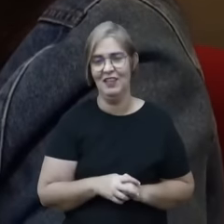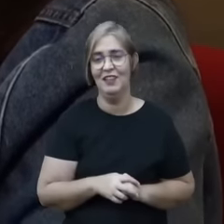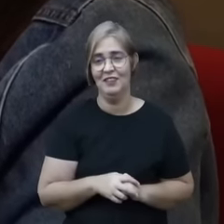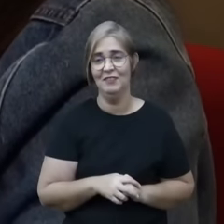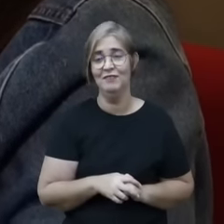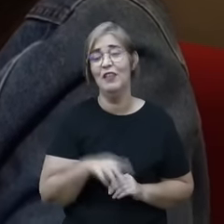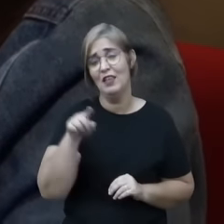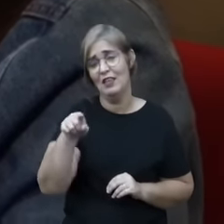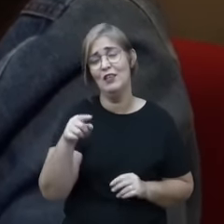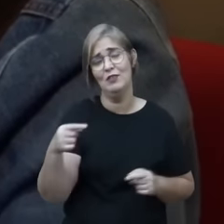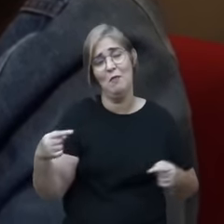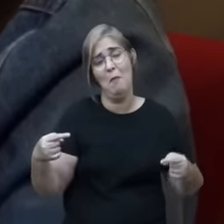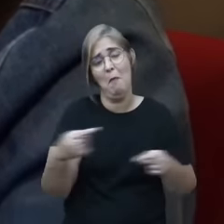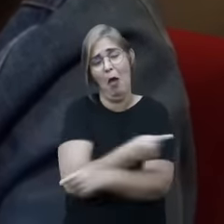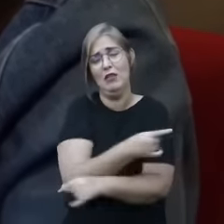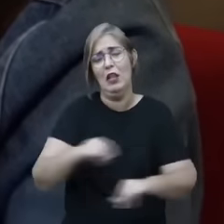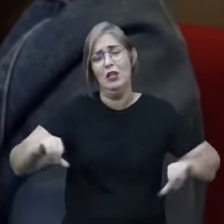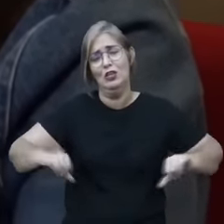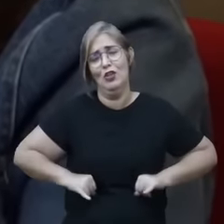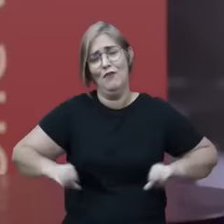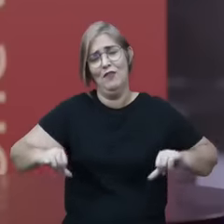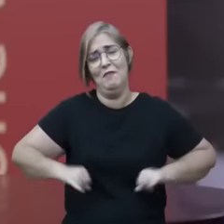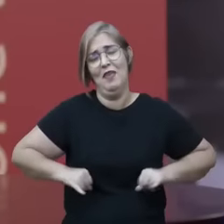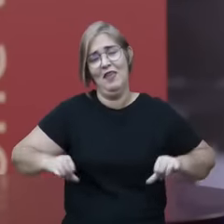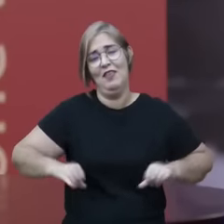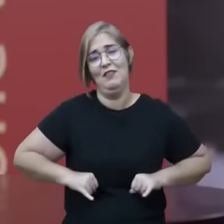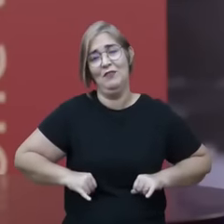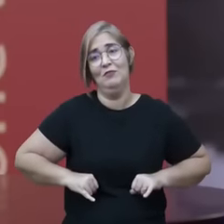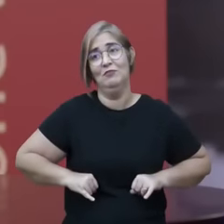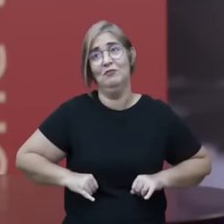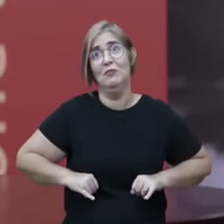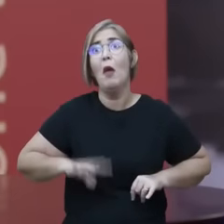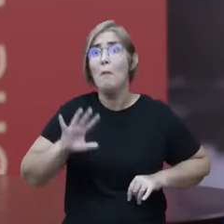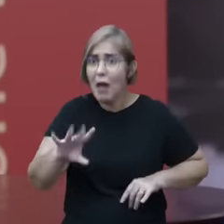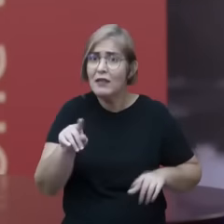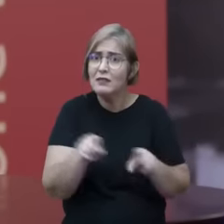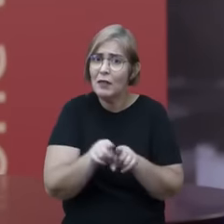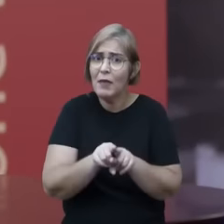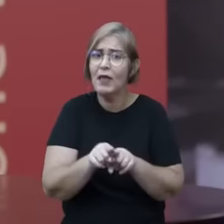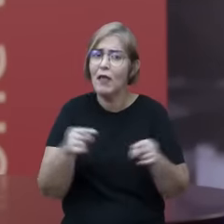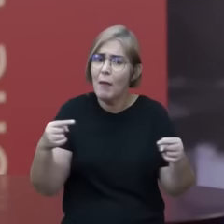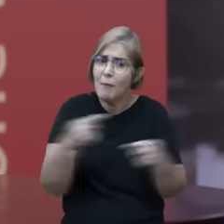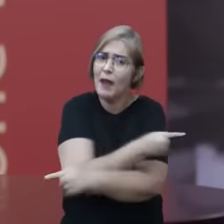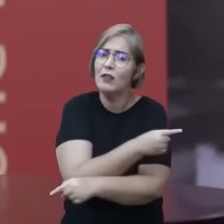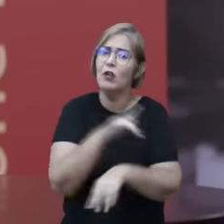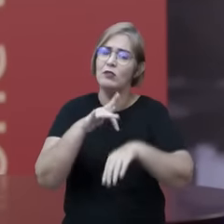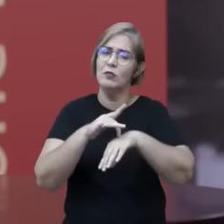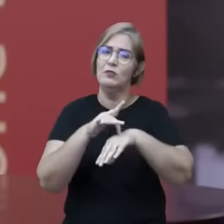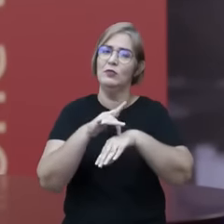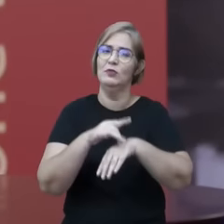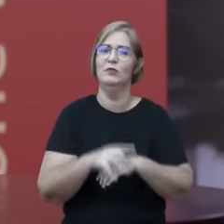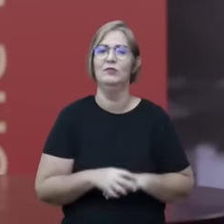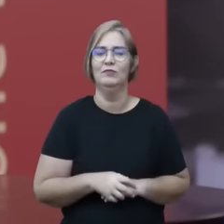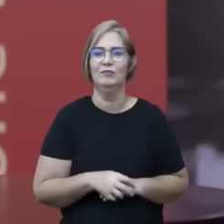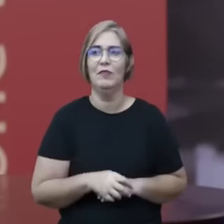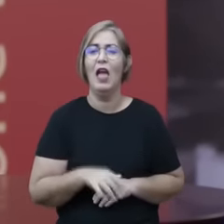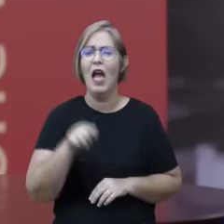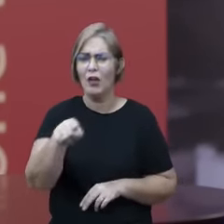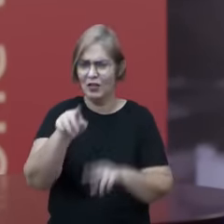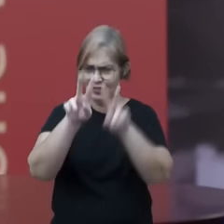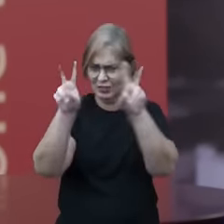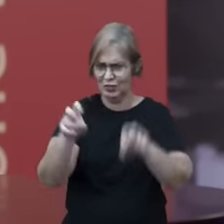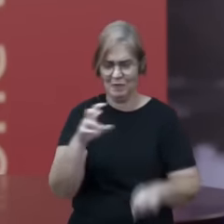paradoxos trágicos, né? Mas também são paradoxos do absurdo para o caminho. Agora, com relação às paixões,